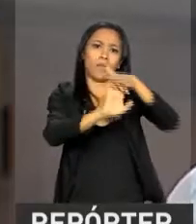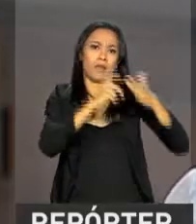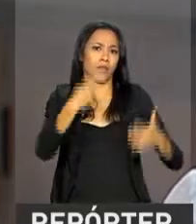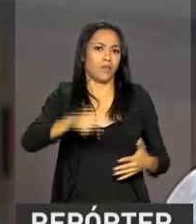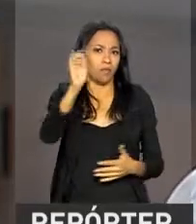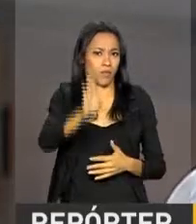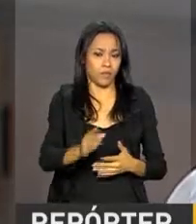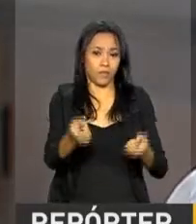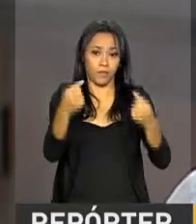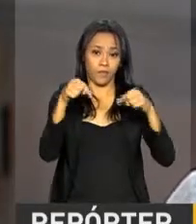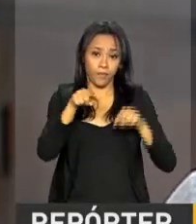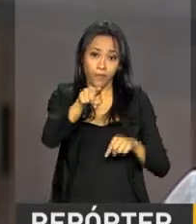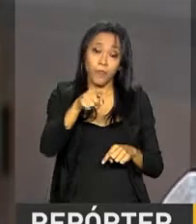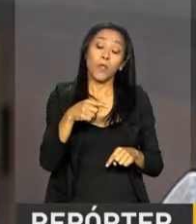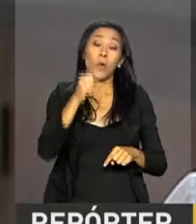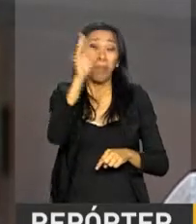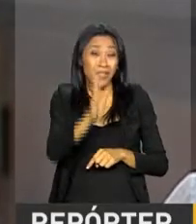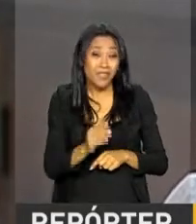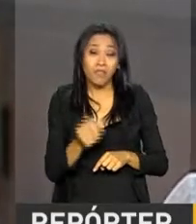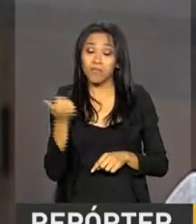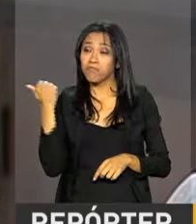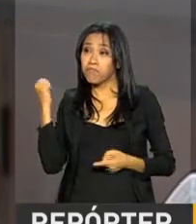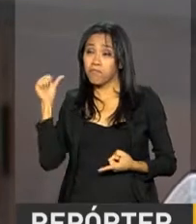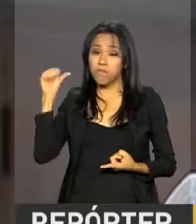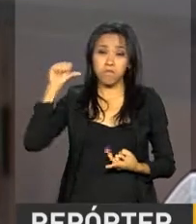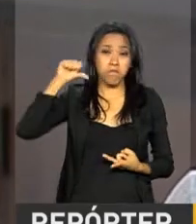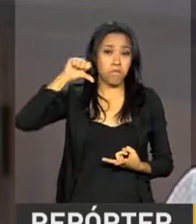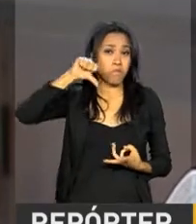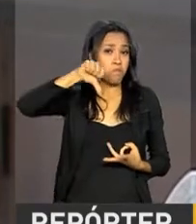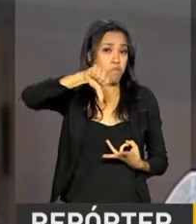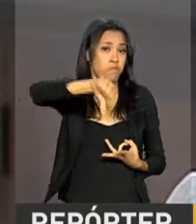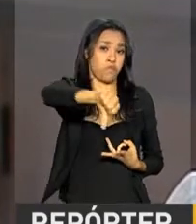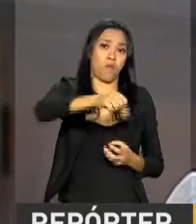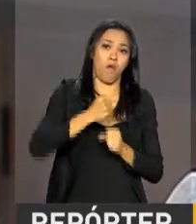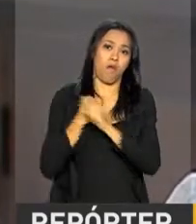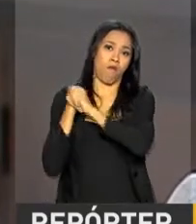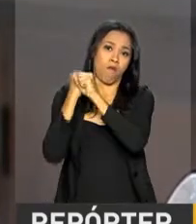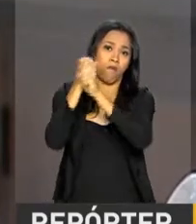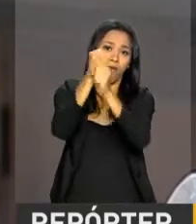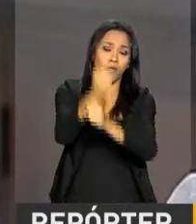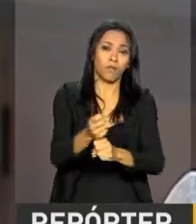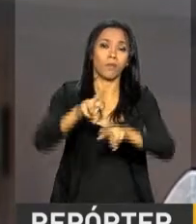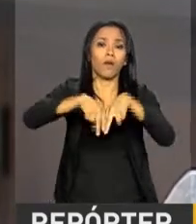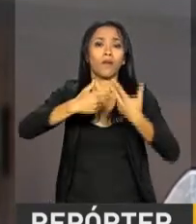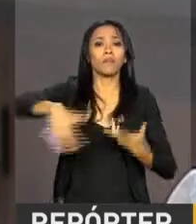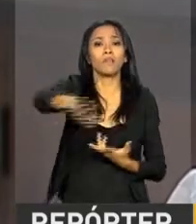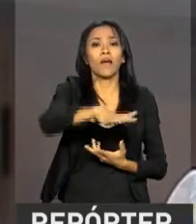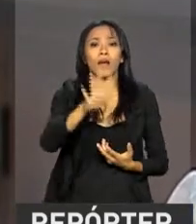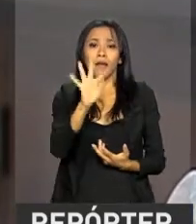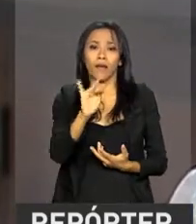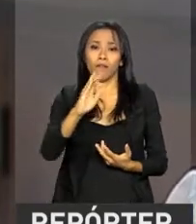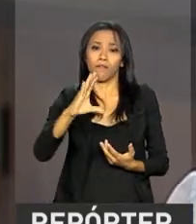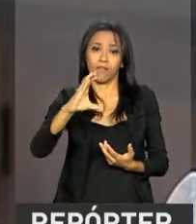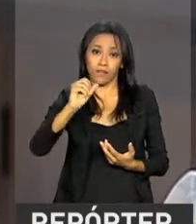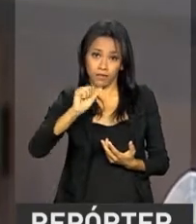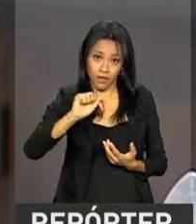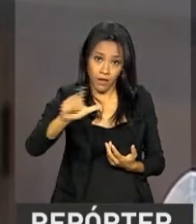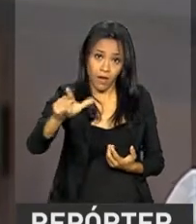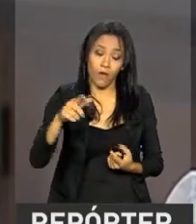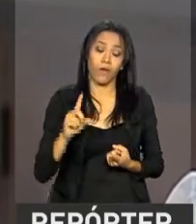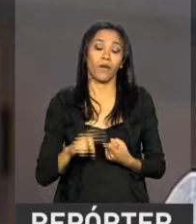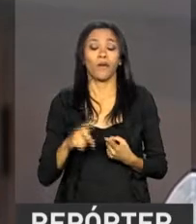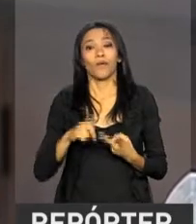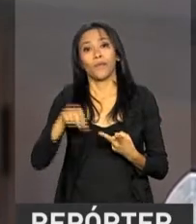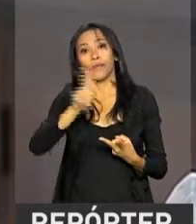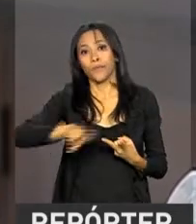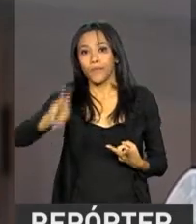veio por muitos anos com uma piora de fundamentos econômicos principalmente do ponto de vista fiscal com o excesso de uso de